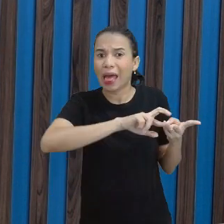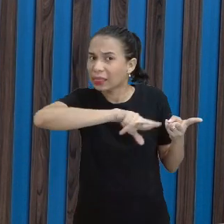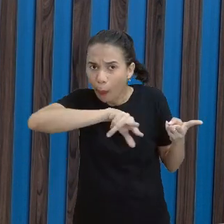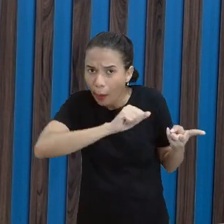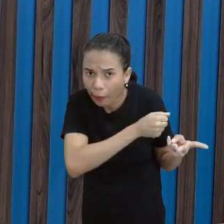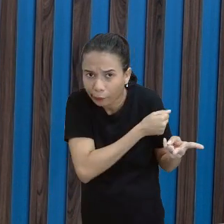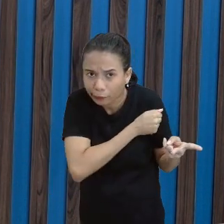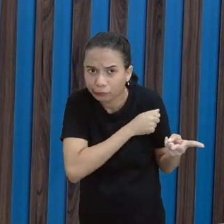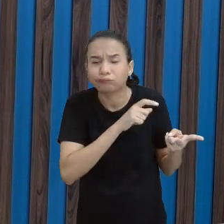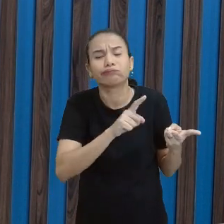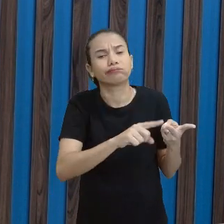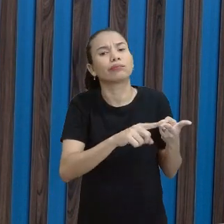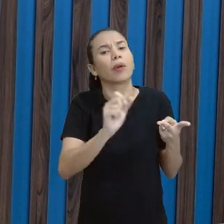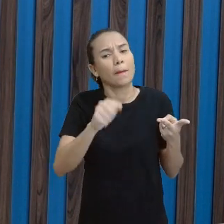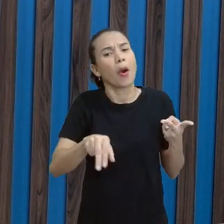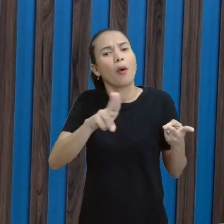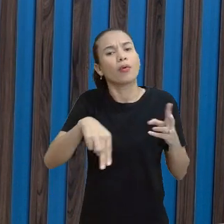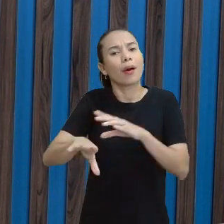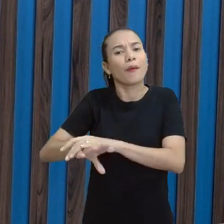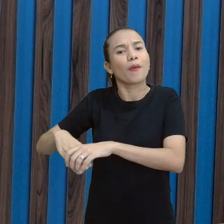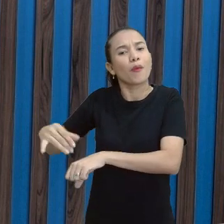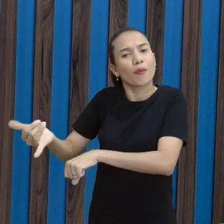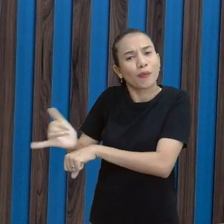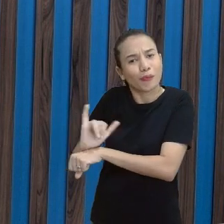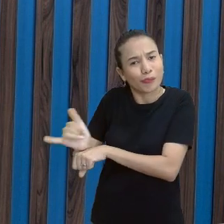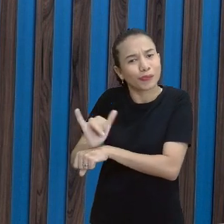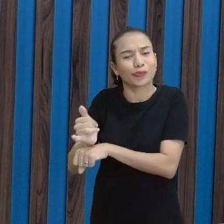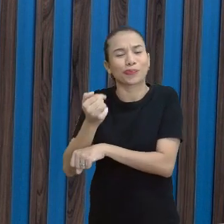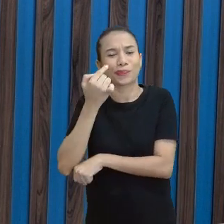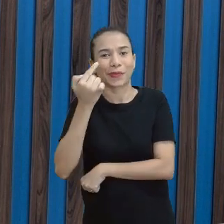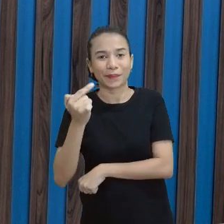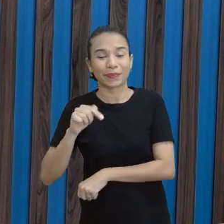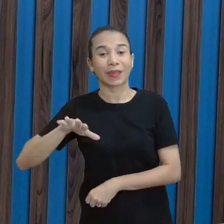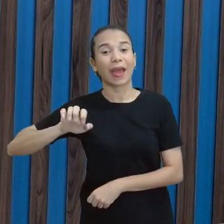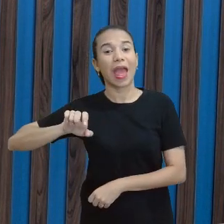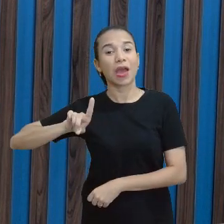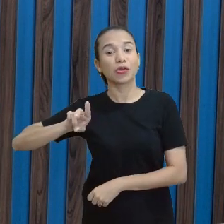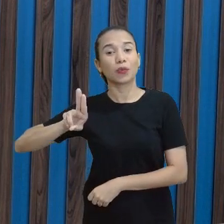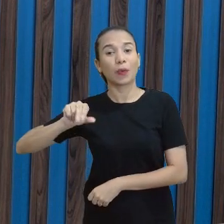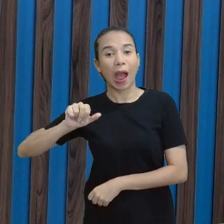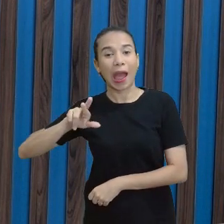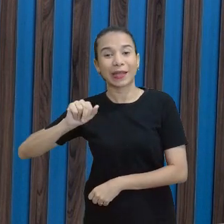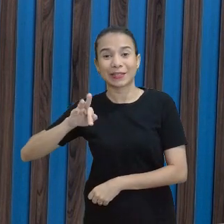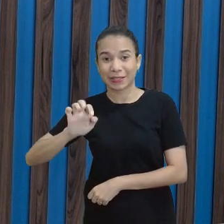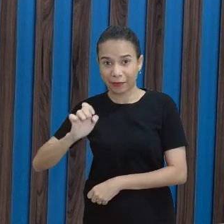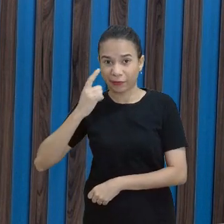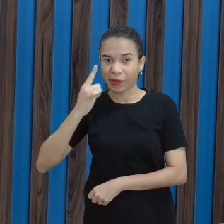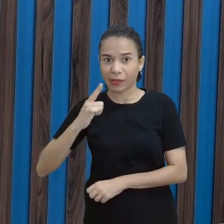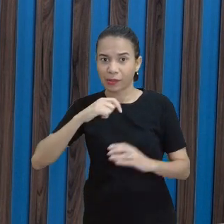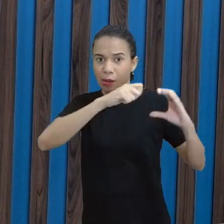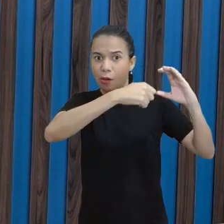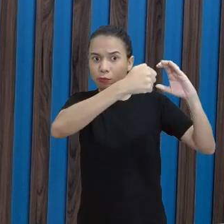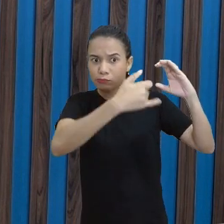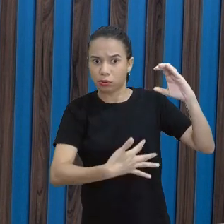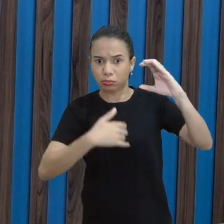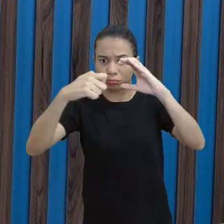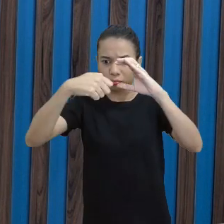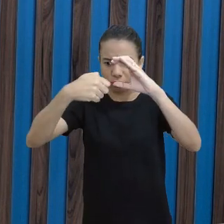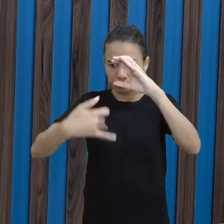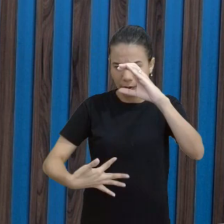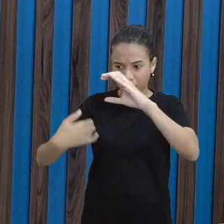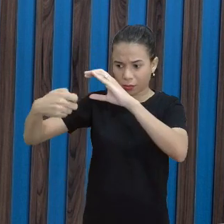acessar através do YouTube. Então coloca lá, Educa Recife, tem as playlists, todos os